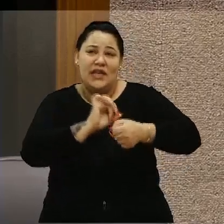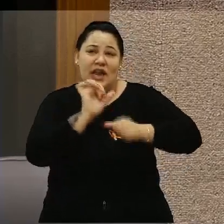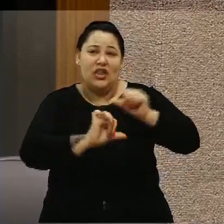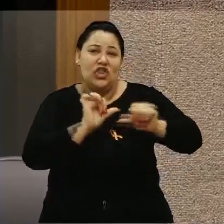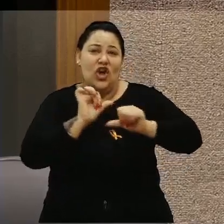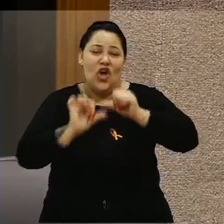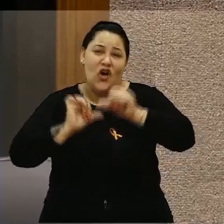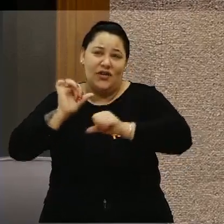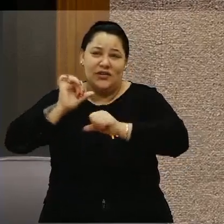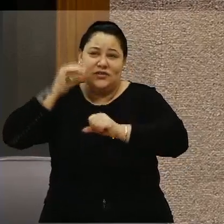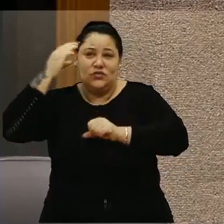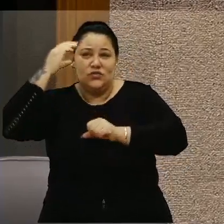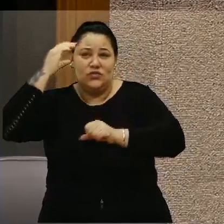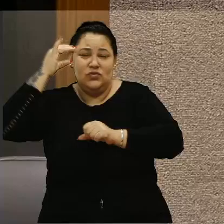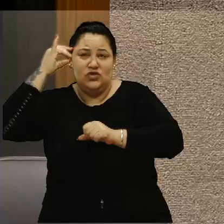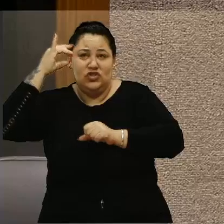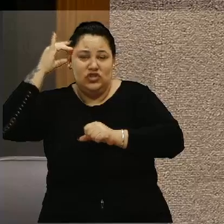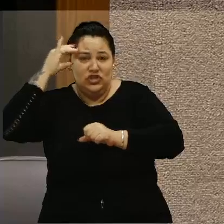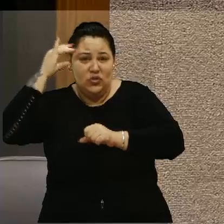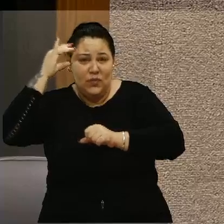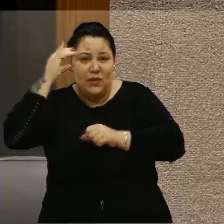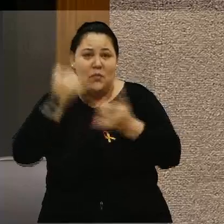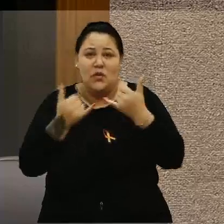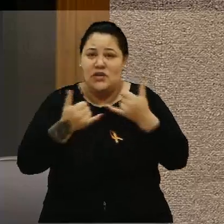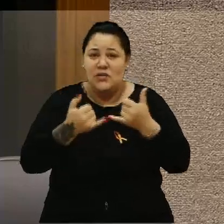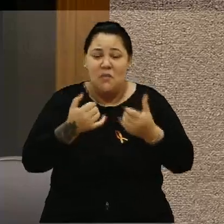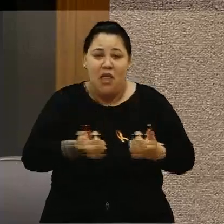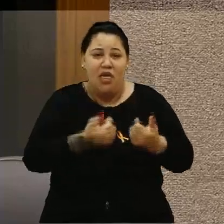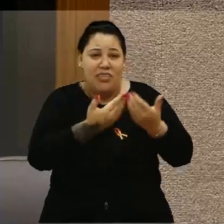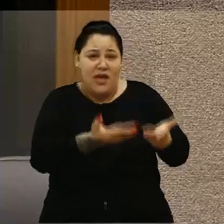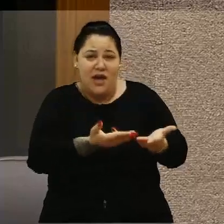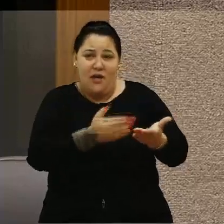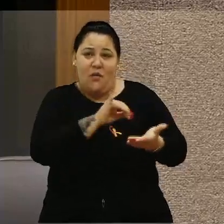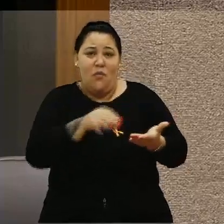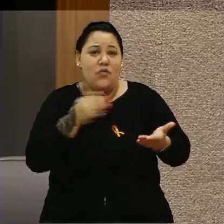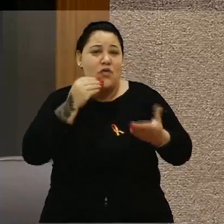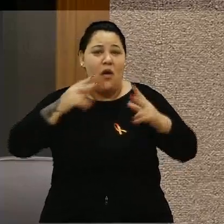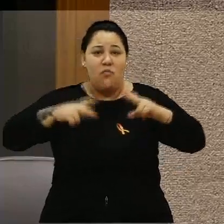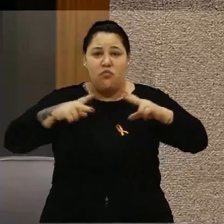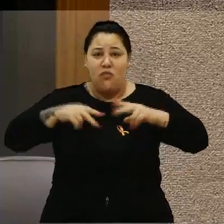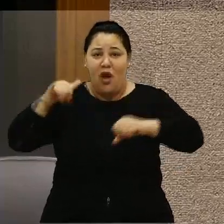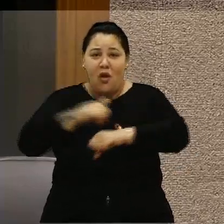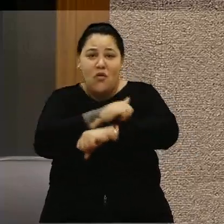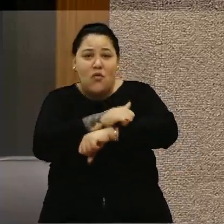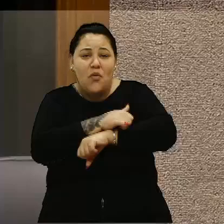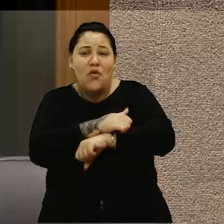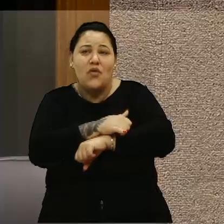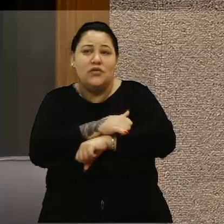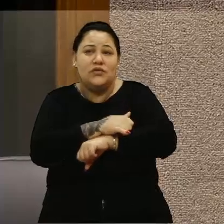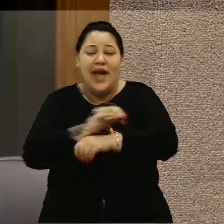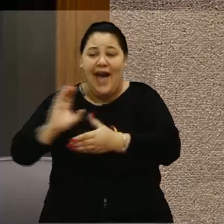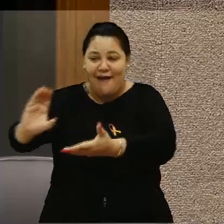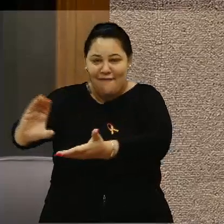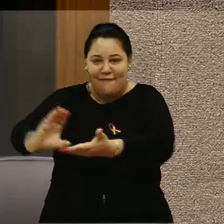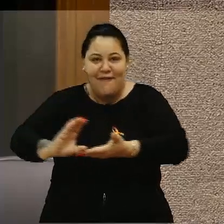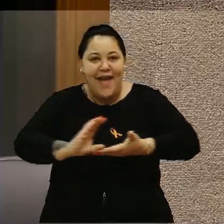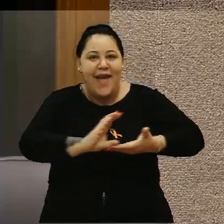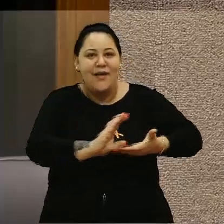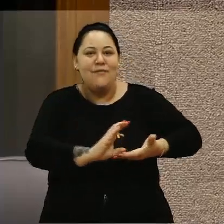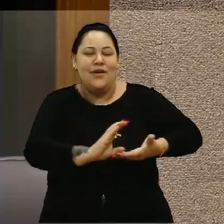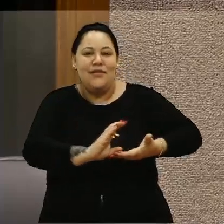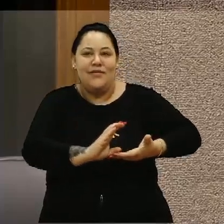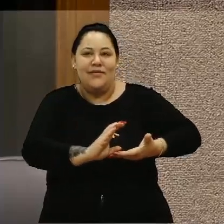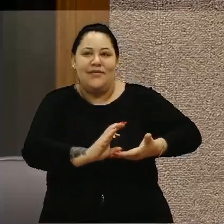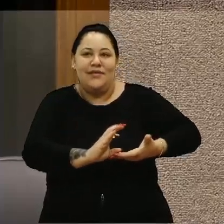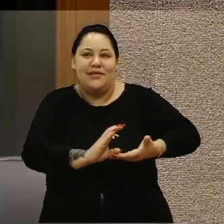Dilma para que se possibilitasse a privatização de aeroportos, os recursos que vêm